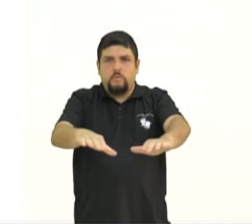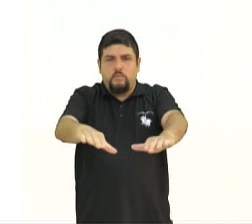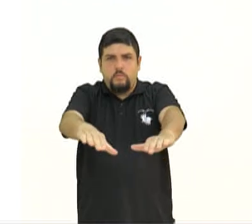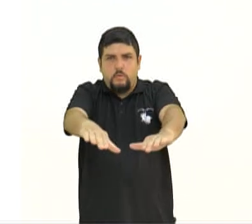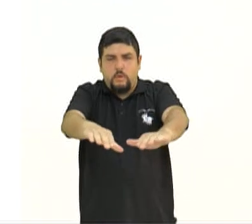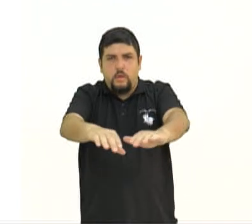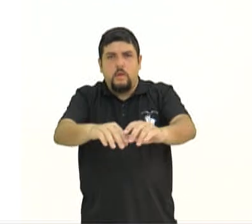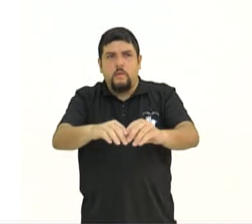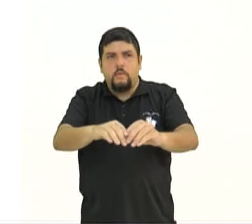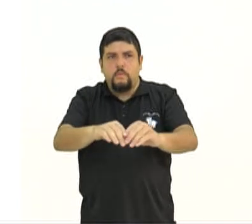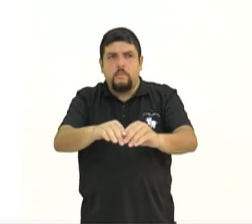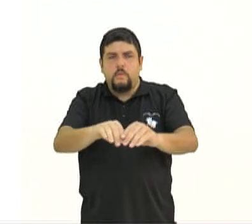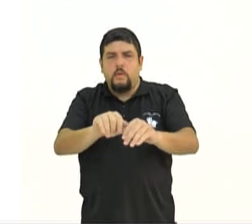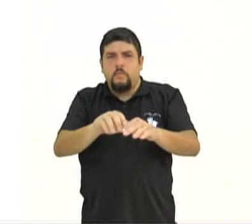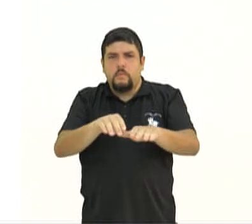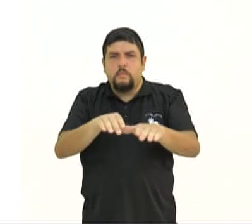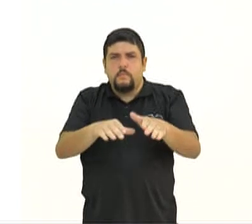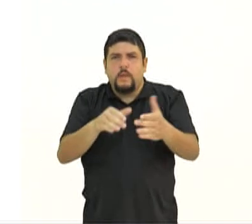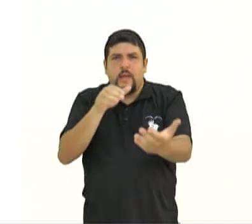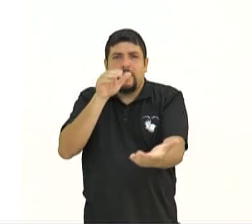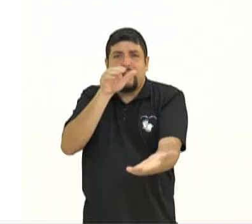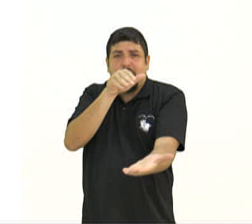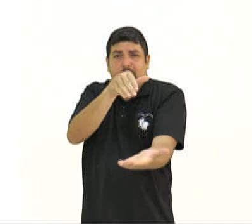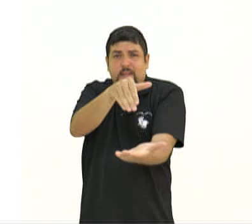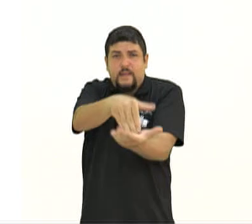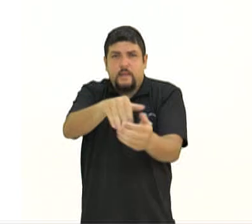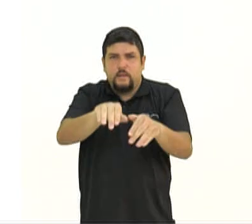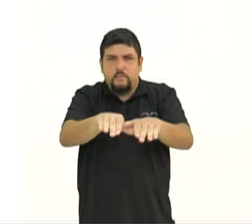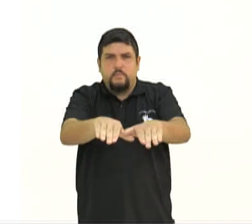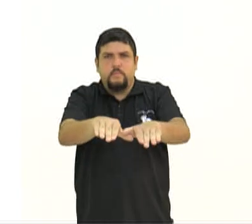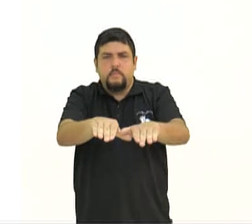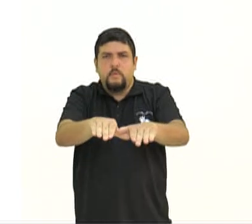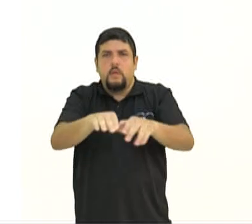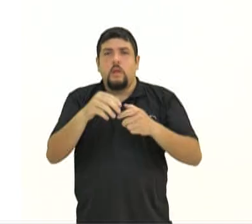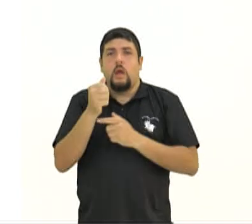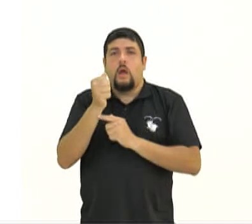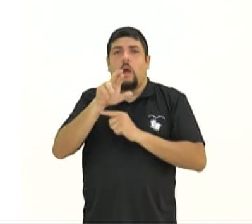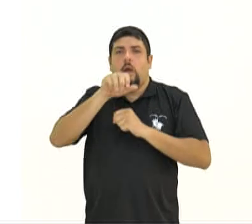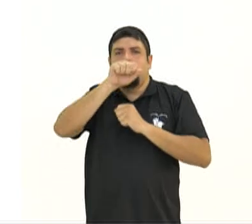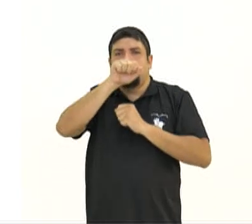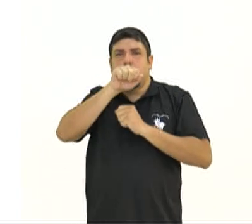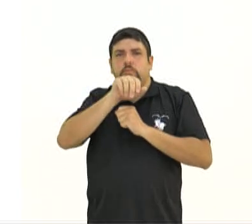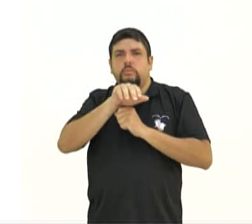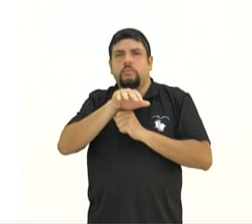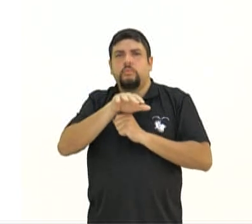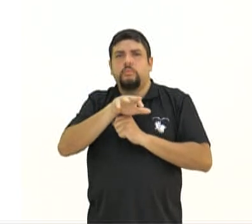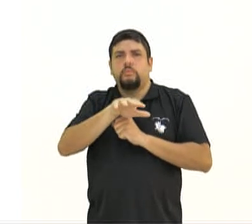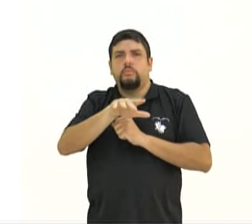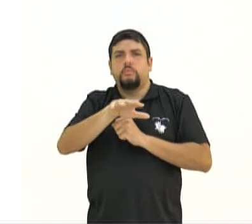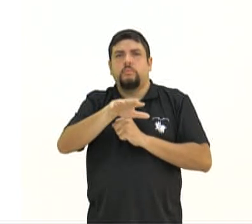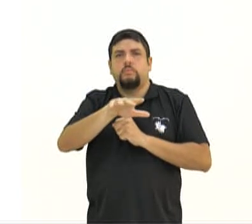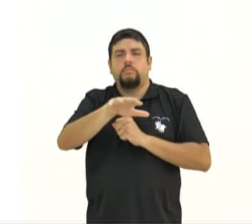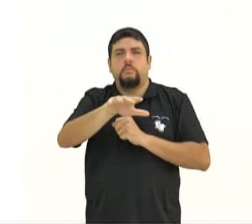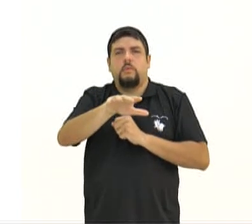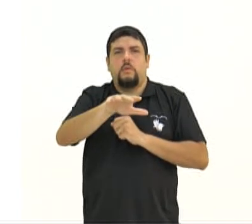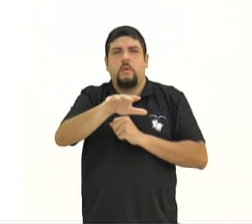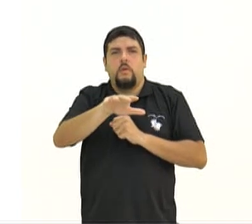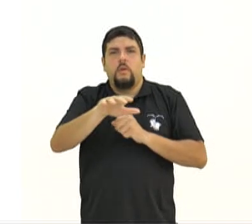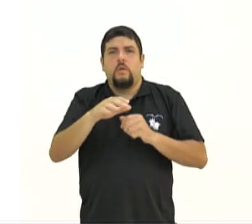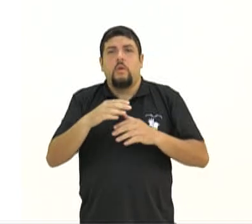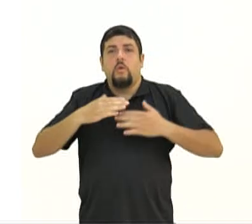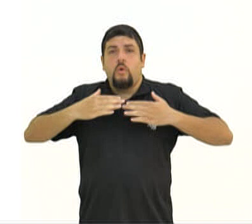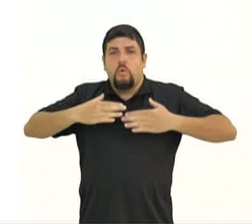braços até em cima e soltando o ar, exhalando, solta o ar, barra el cuerpo até que